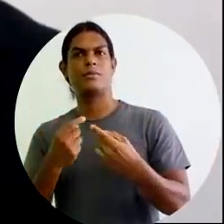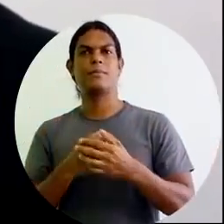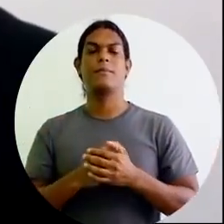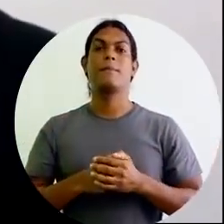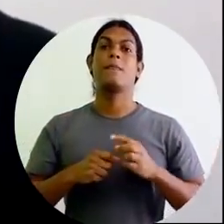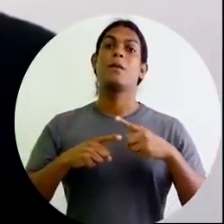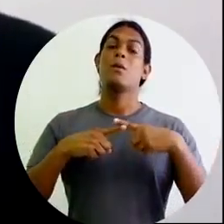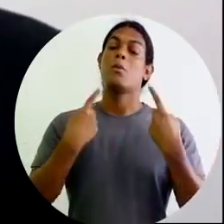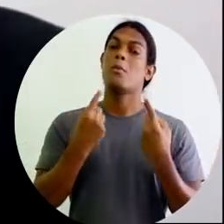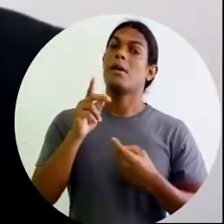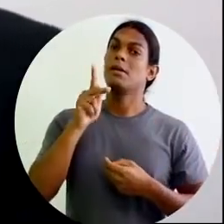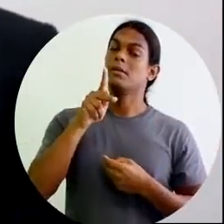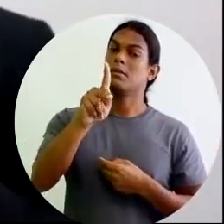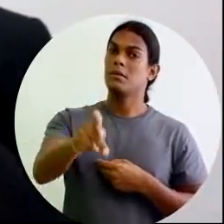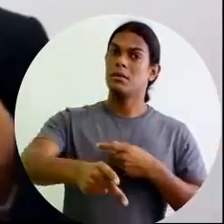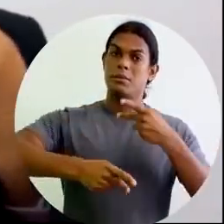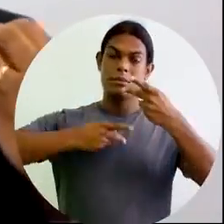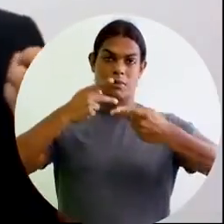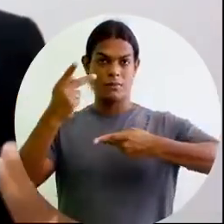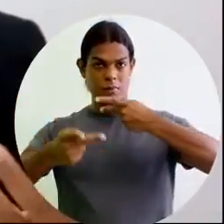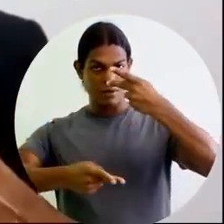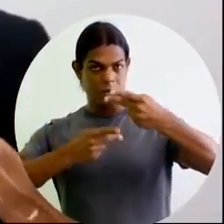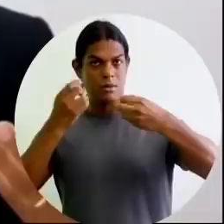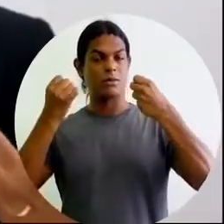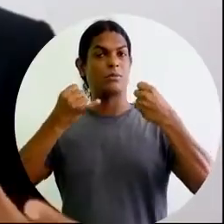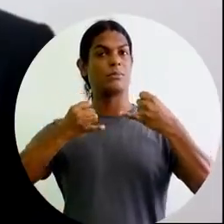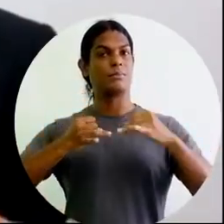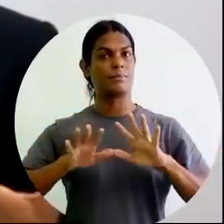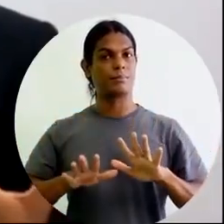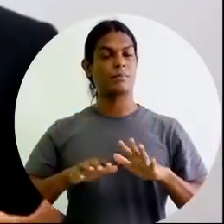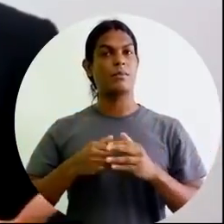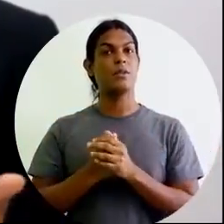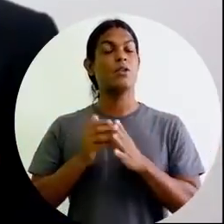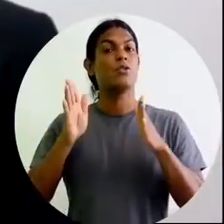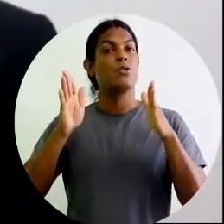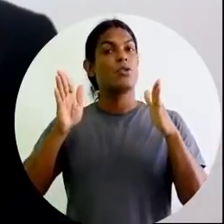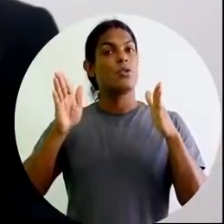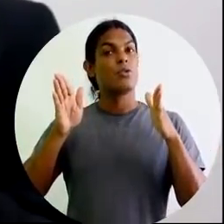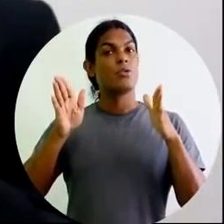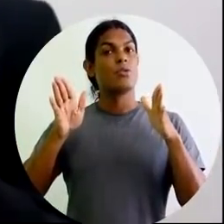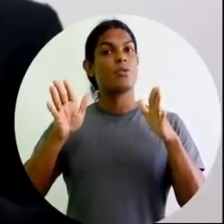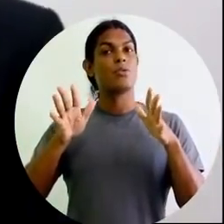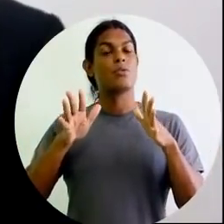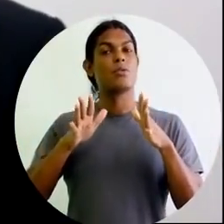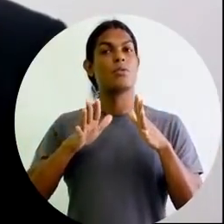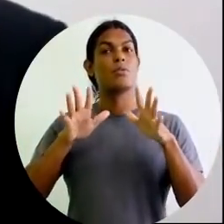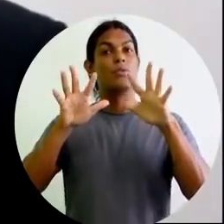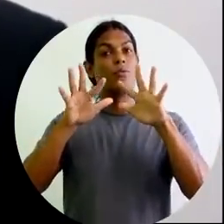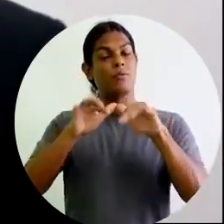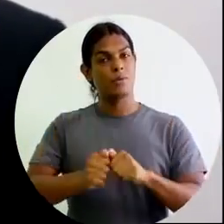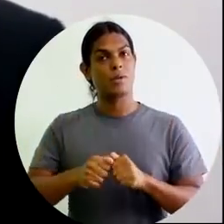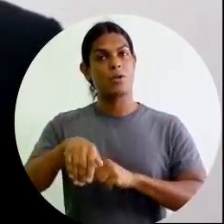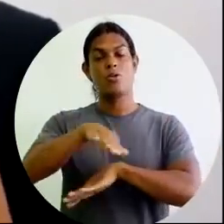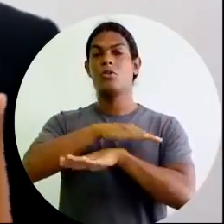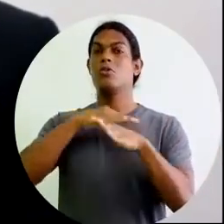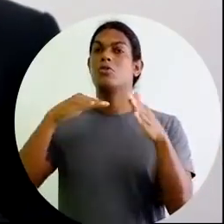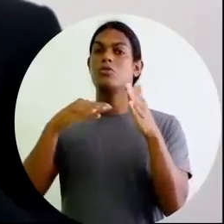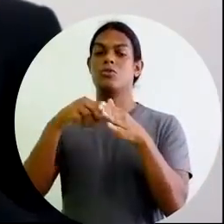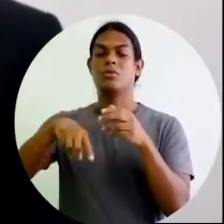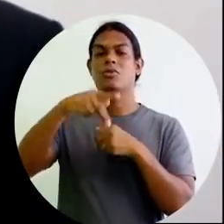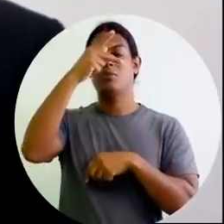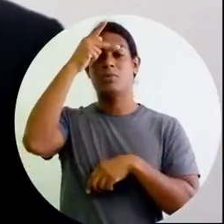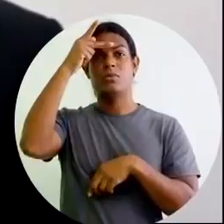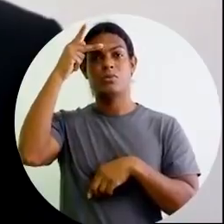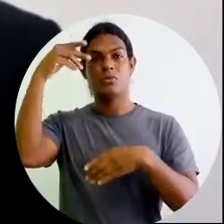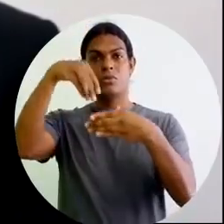podemos deixar de esquecer que, mesmo com os desacordos, no final esse grupo precisa se entender. E eles